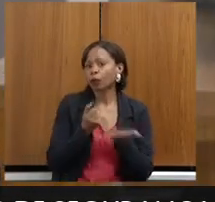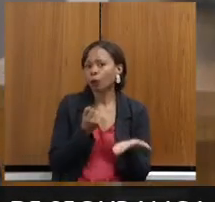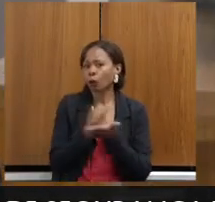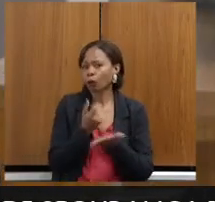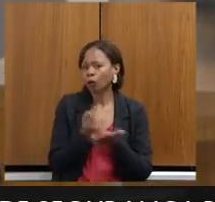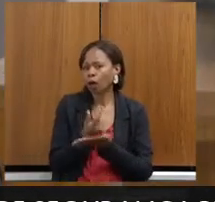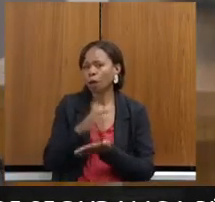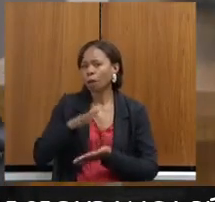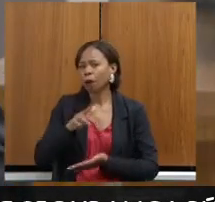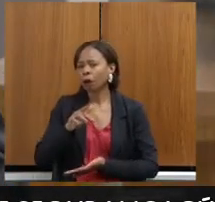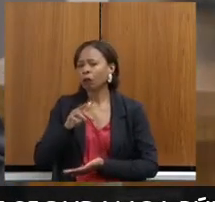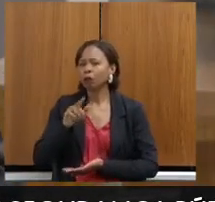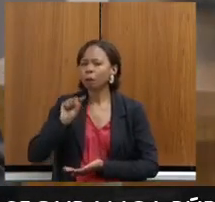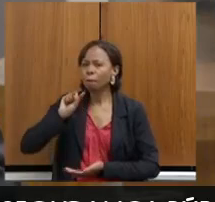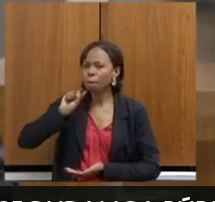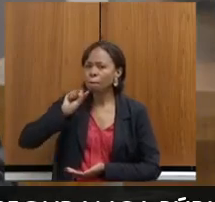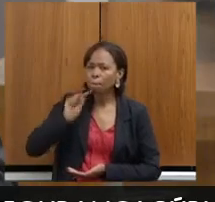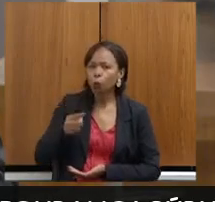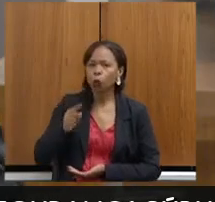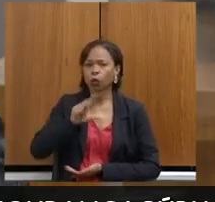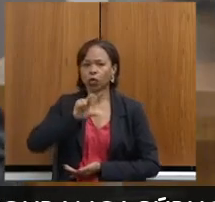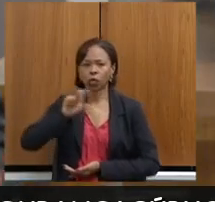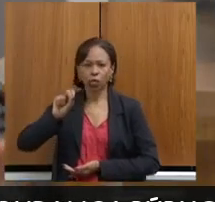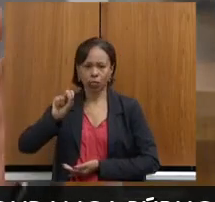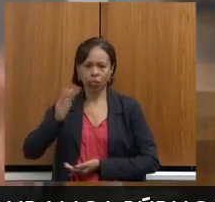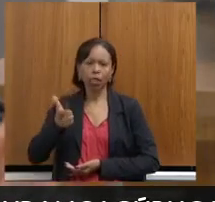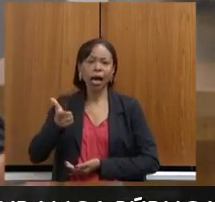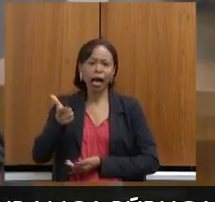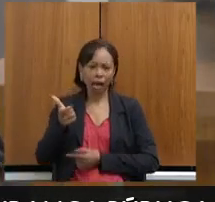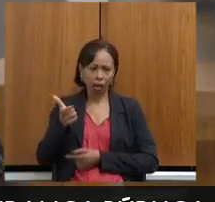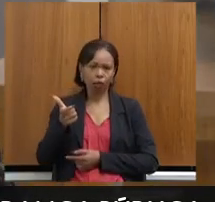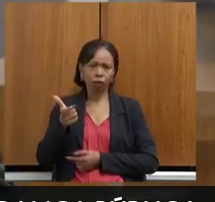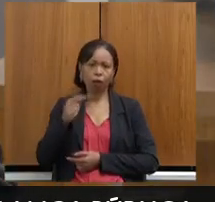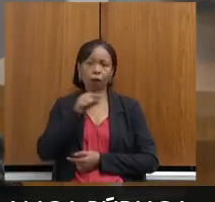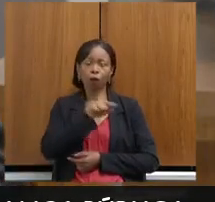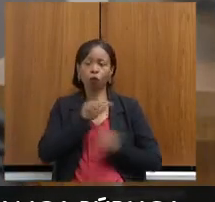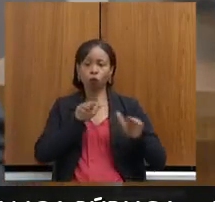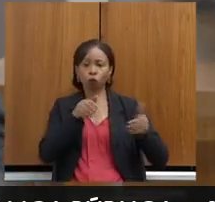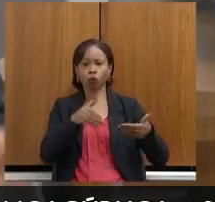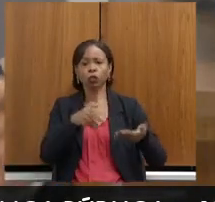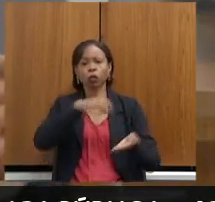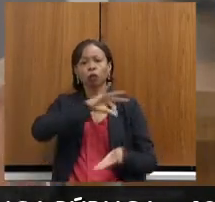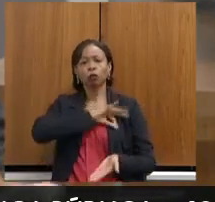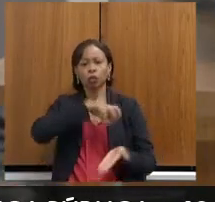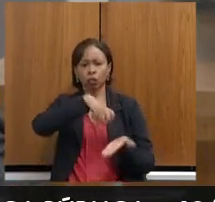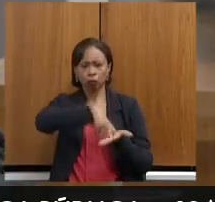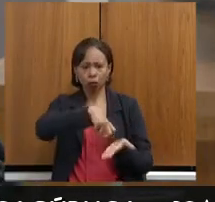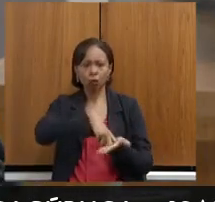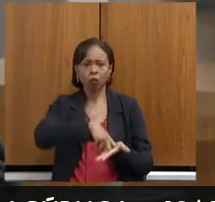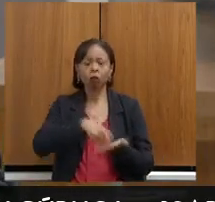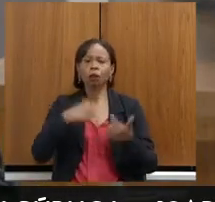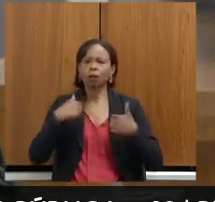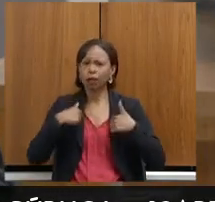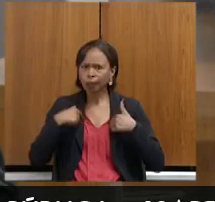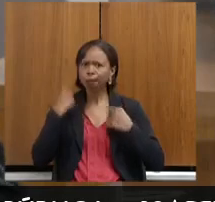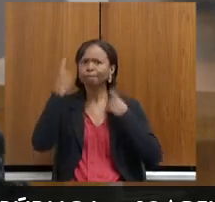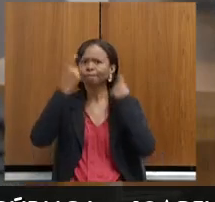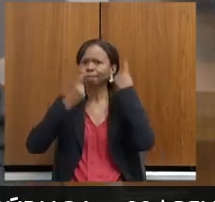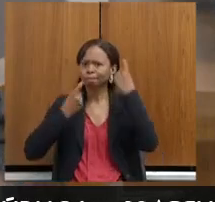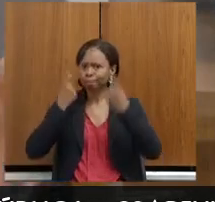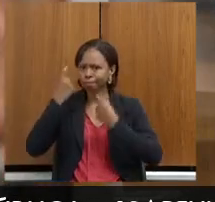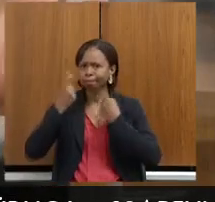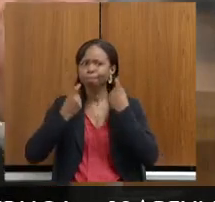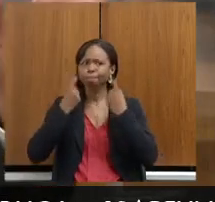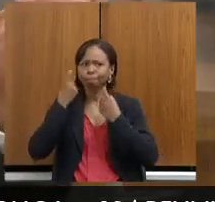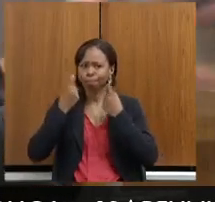1.500 as armas para a polícia penal promover a cautela fixa eu tenho uma grande preocupação com isso